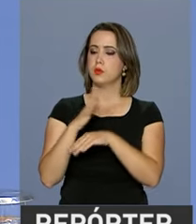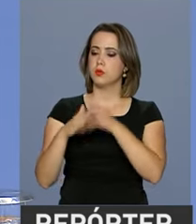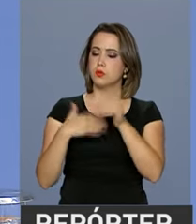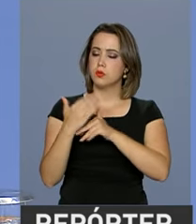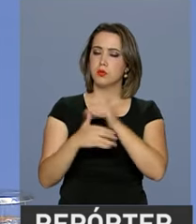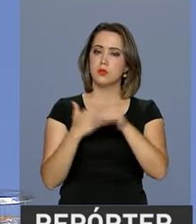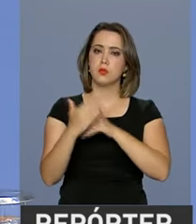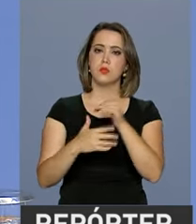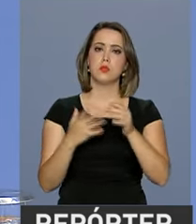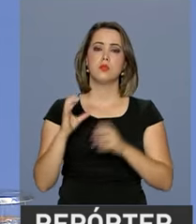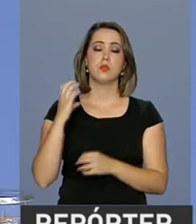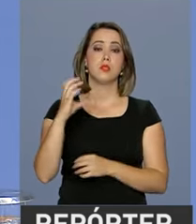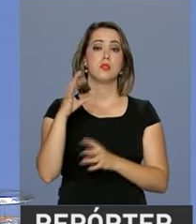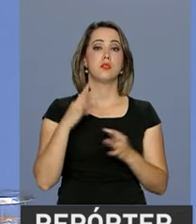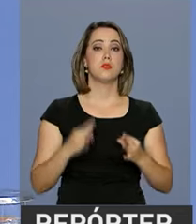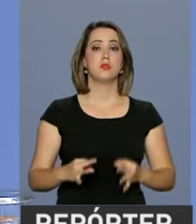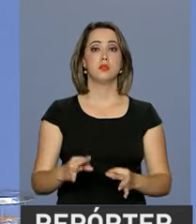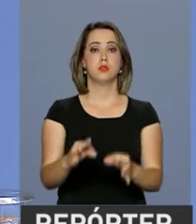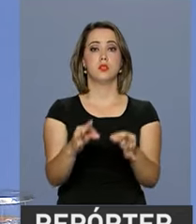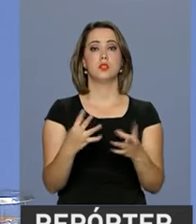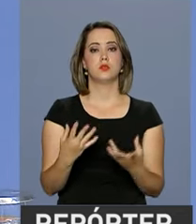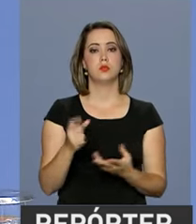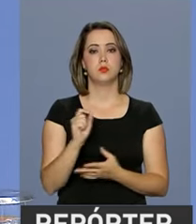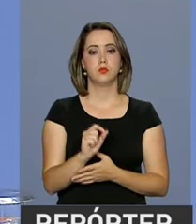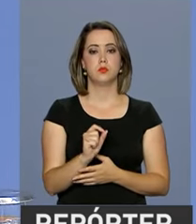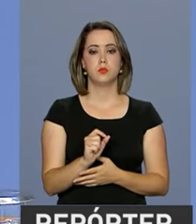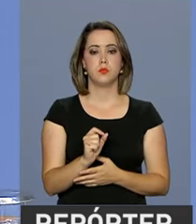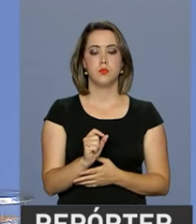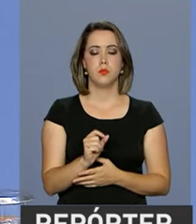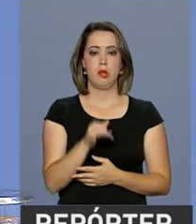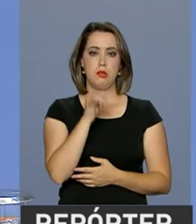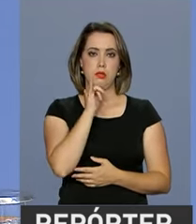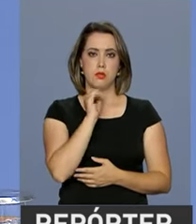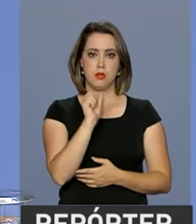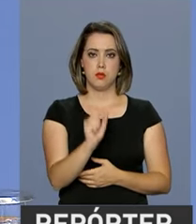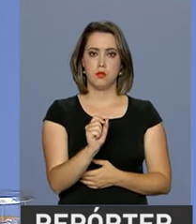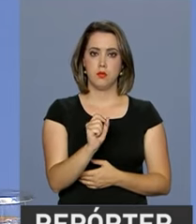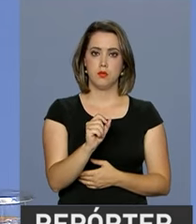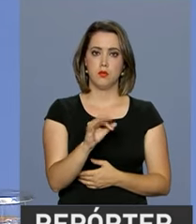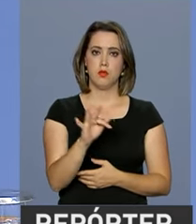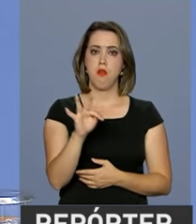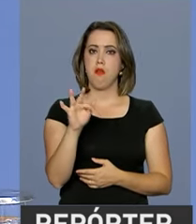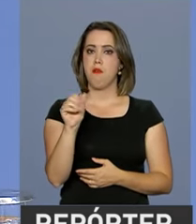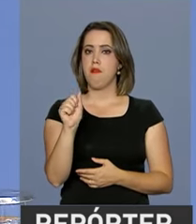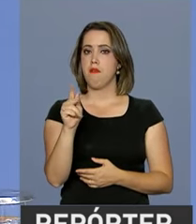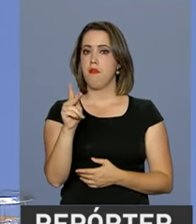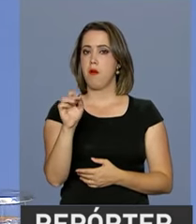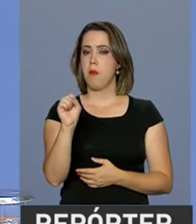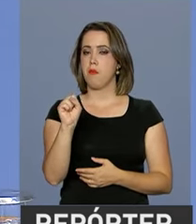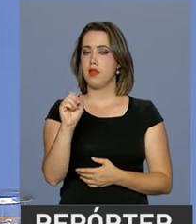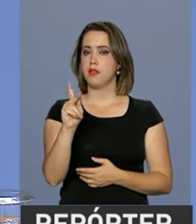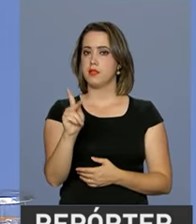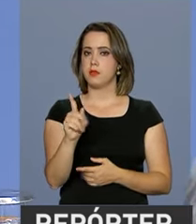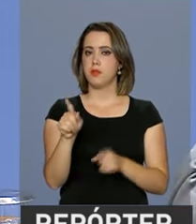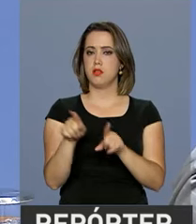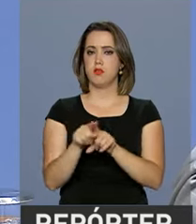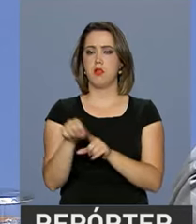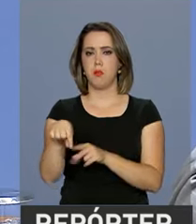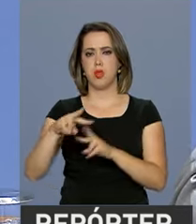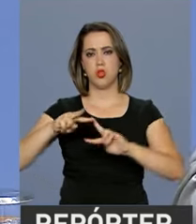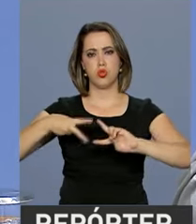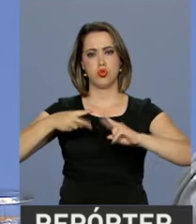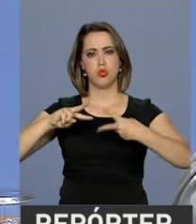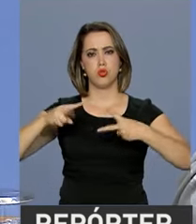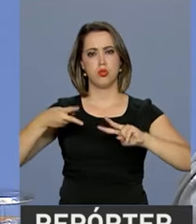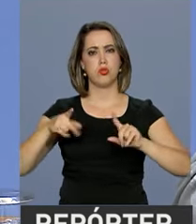desenvolvimento, ciência, tecnologia e inovação. Por exemplo, entre a FAPESP e congêneres espanholas, entre